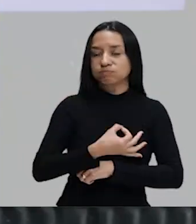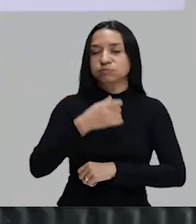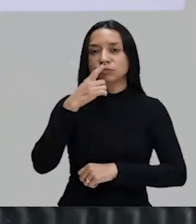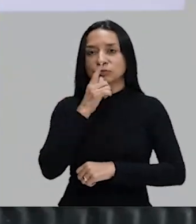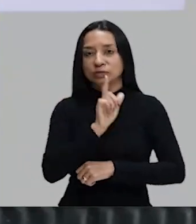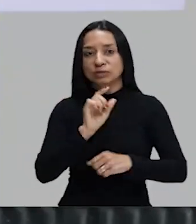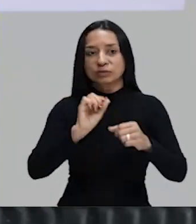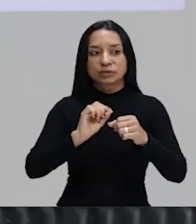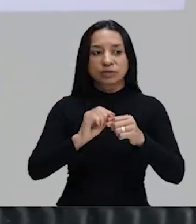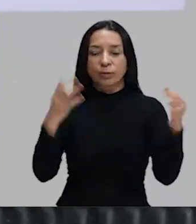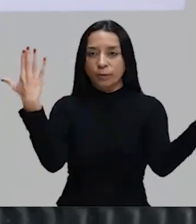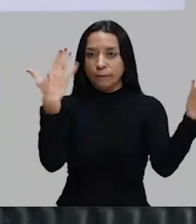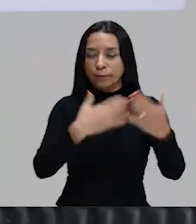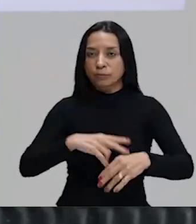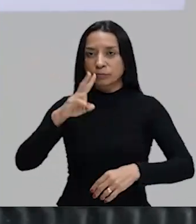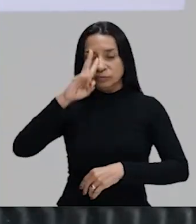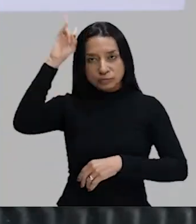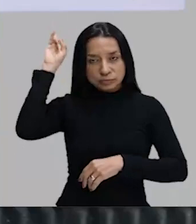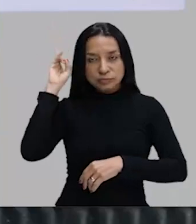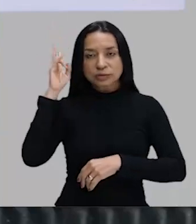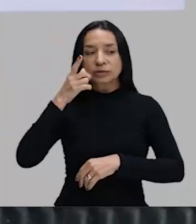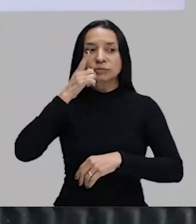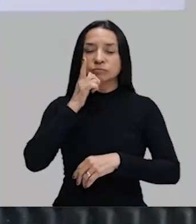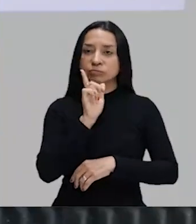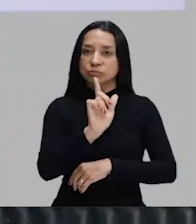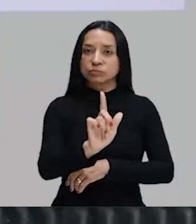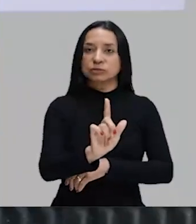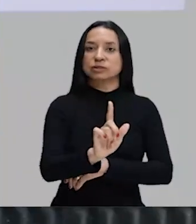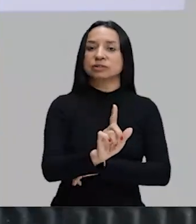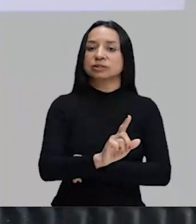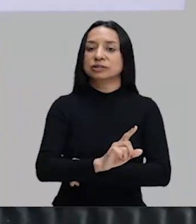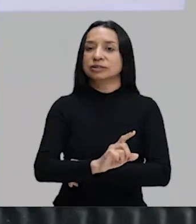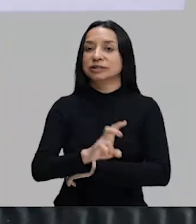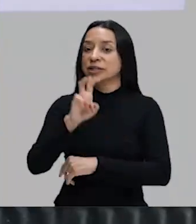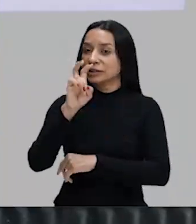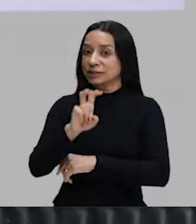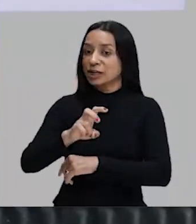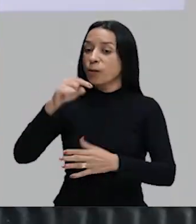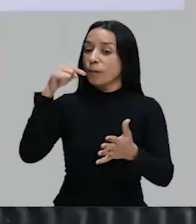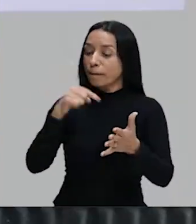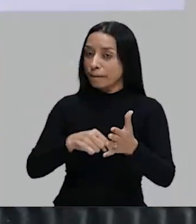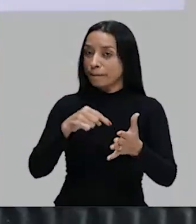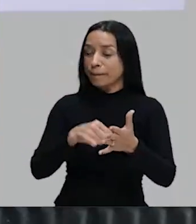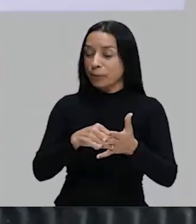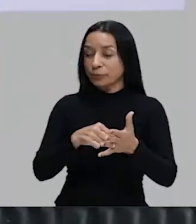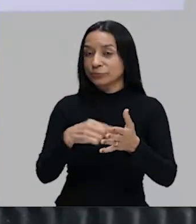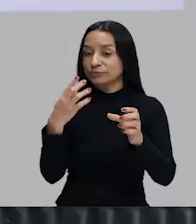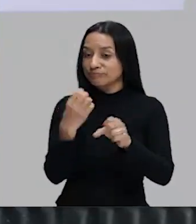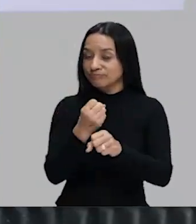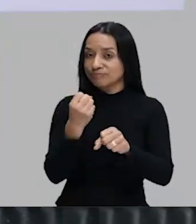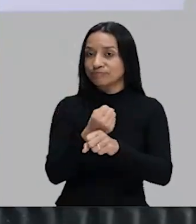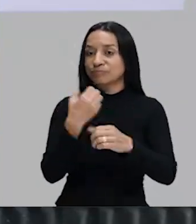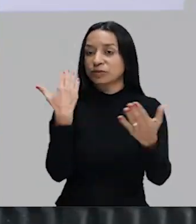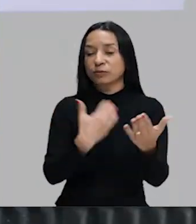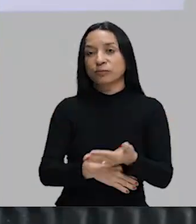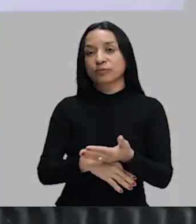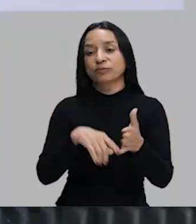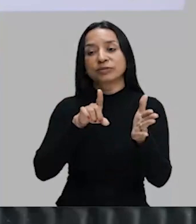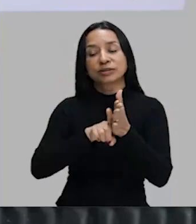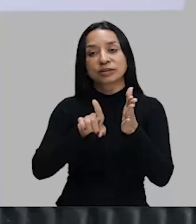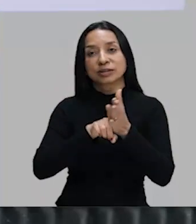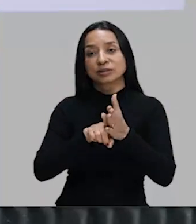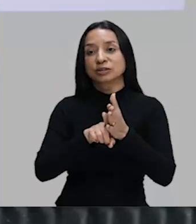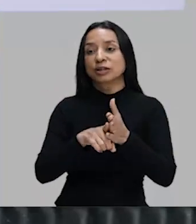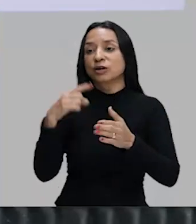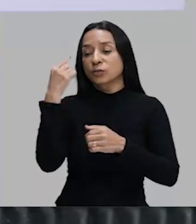uma prova de vestibular e conseguir marcar os 5 pontos, fechar a prova, que são 5 questões de espanhol na prova